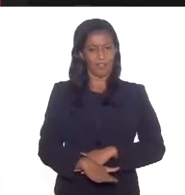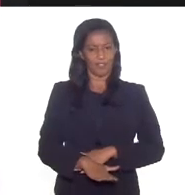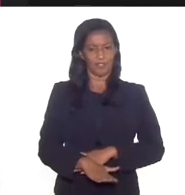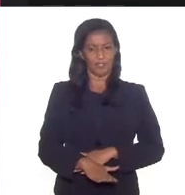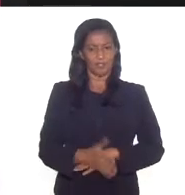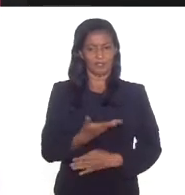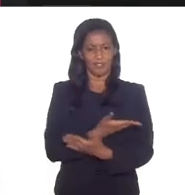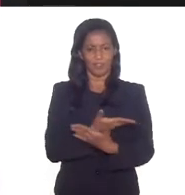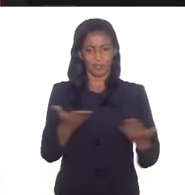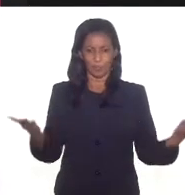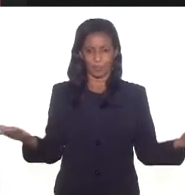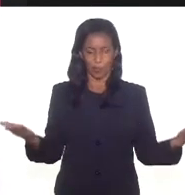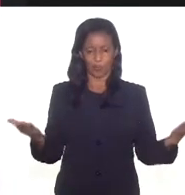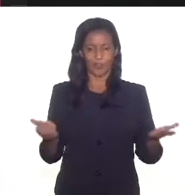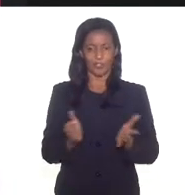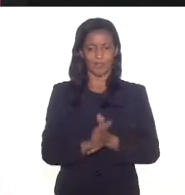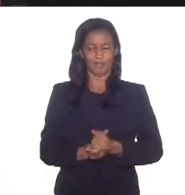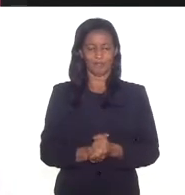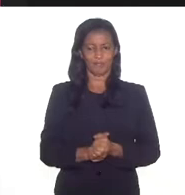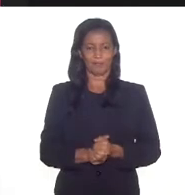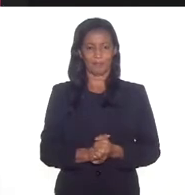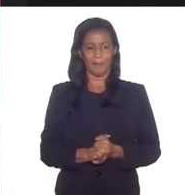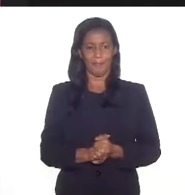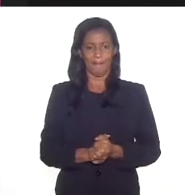Boa tarde a todas e a todos.